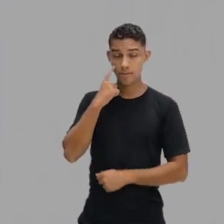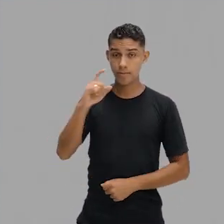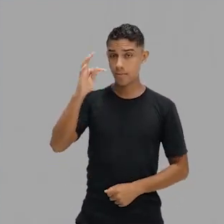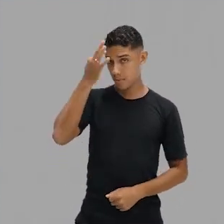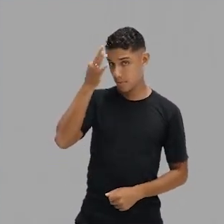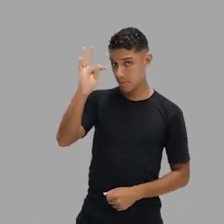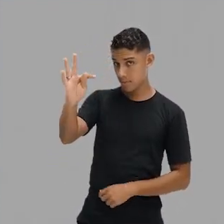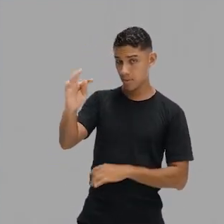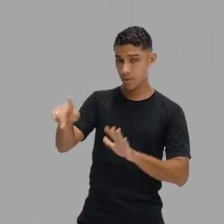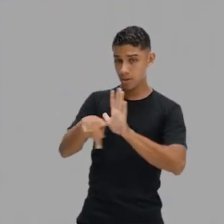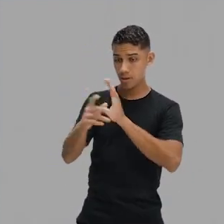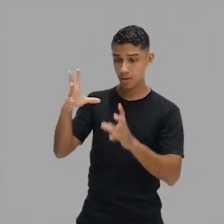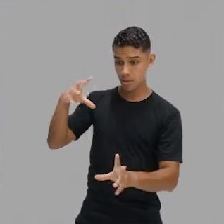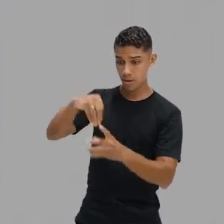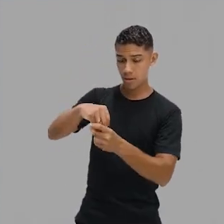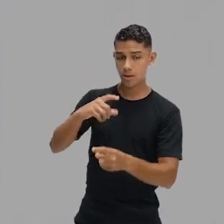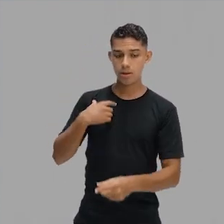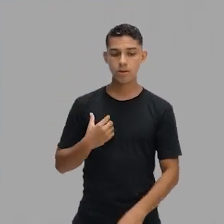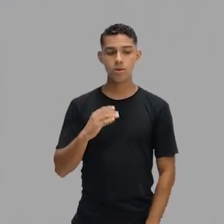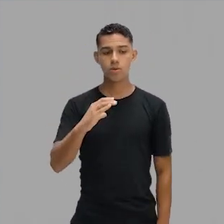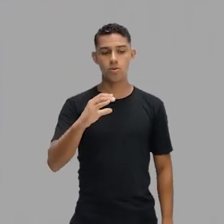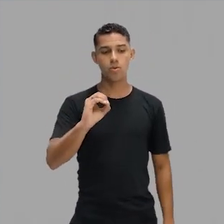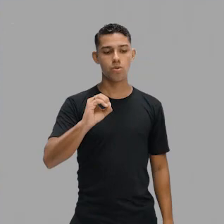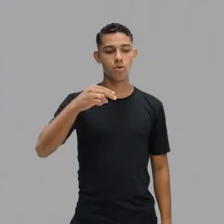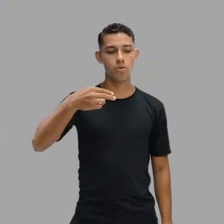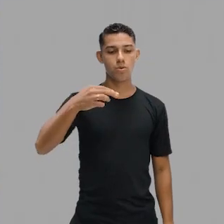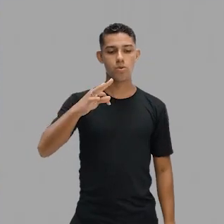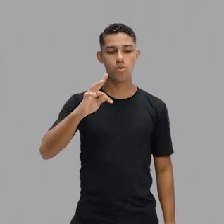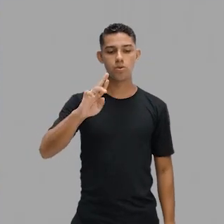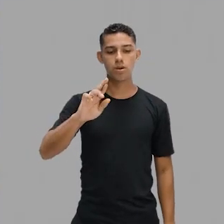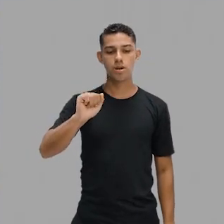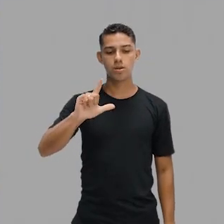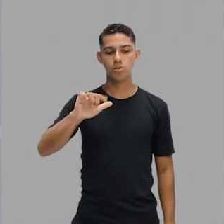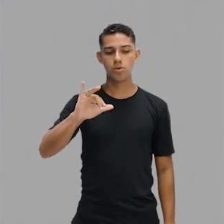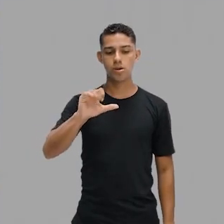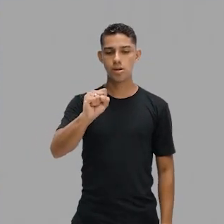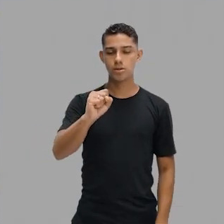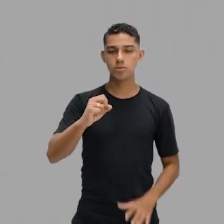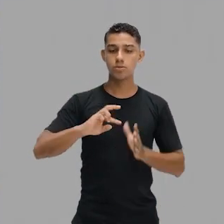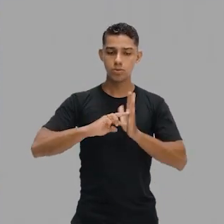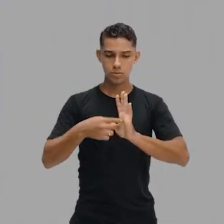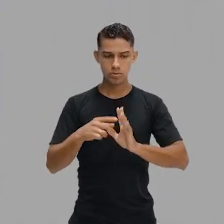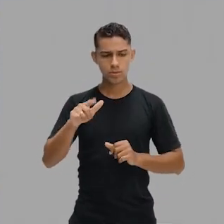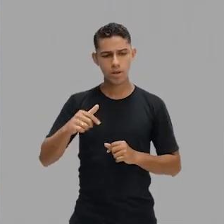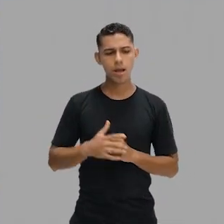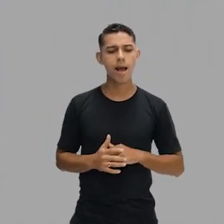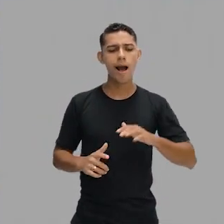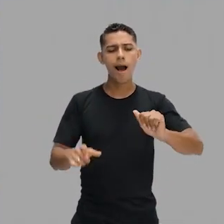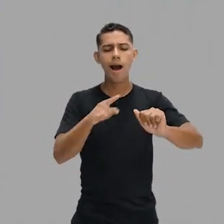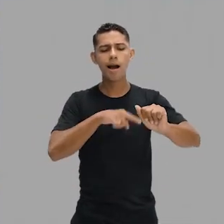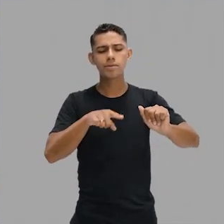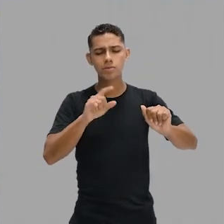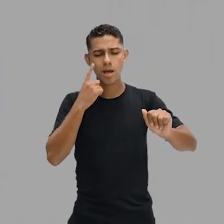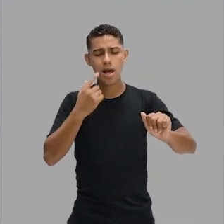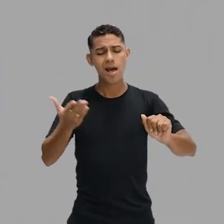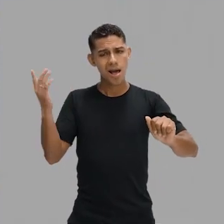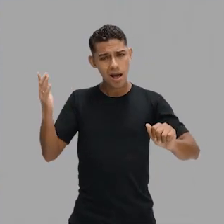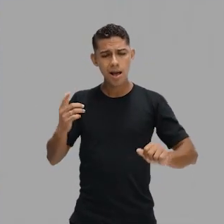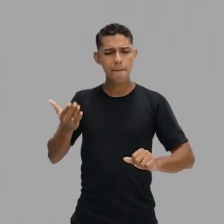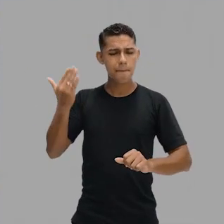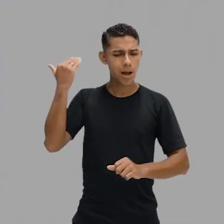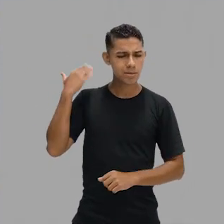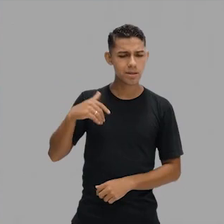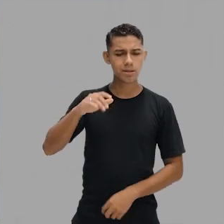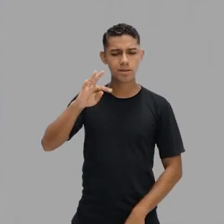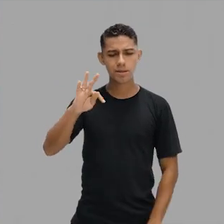Teoria contratualista. Olha a letra A. Era como uma tábula rasa, pois nascia completamente desprovido de qualquer tipo